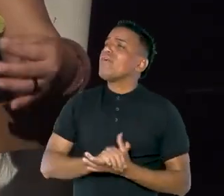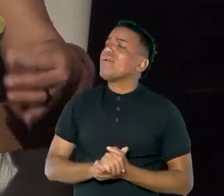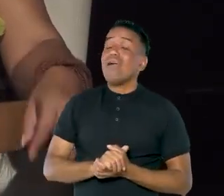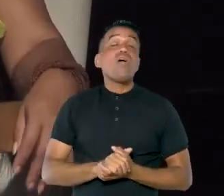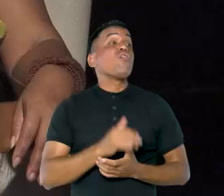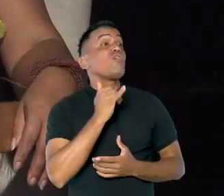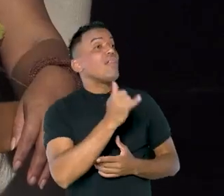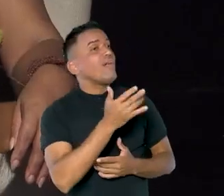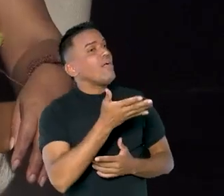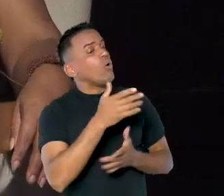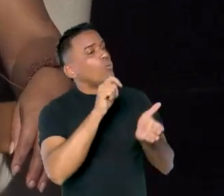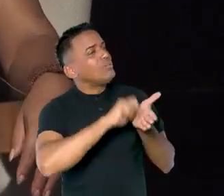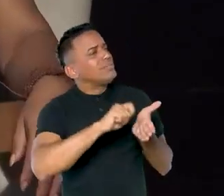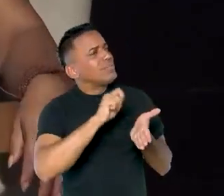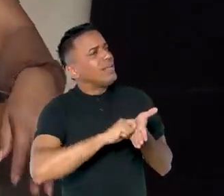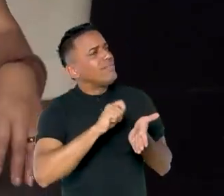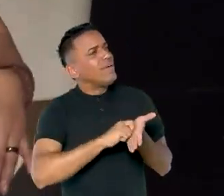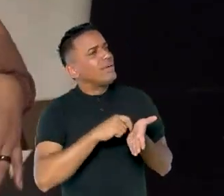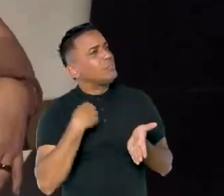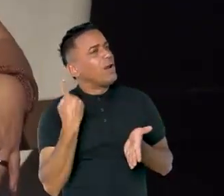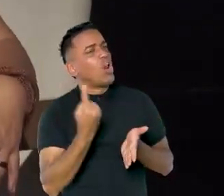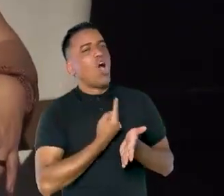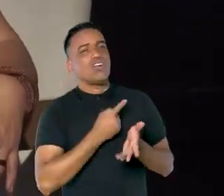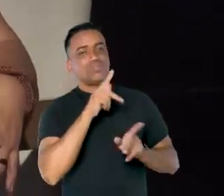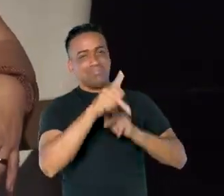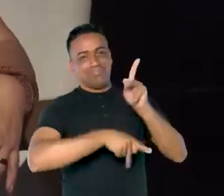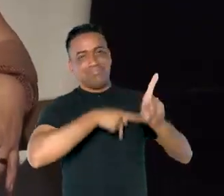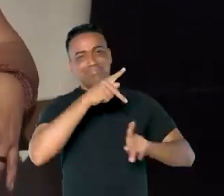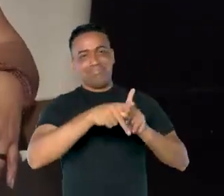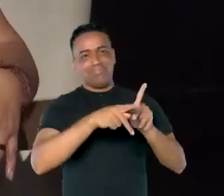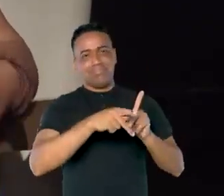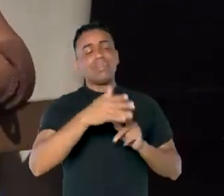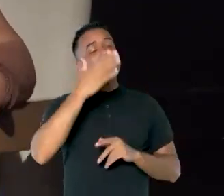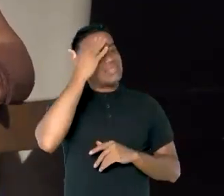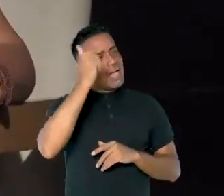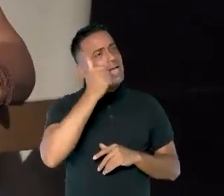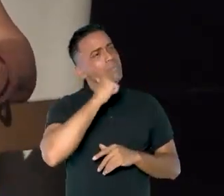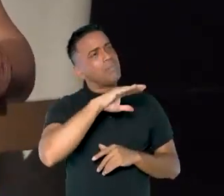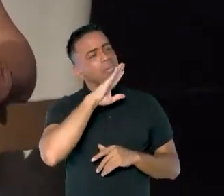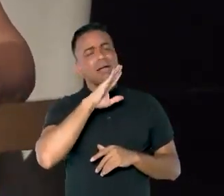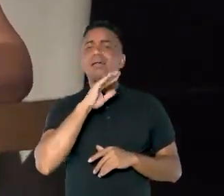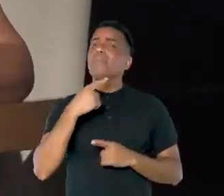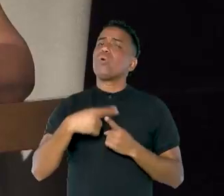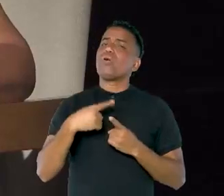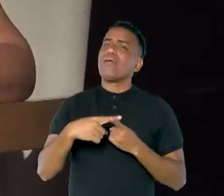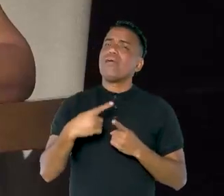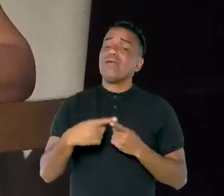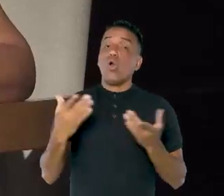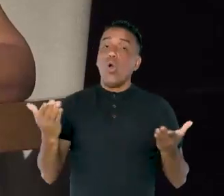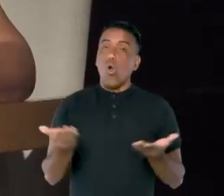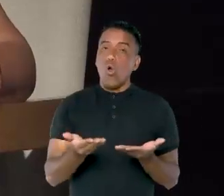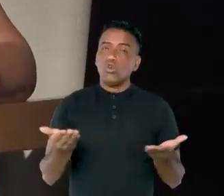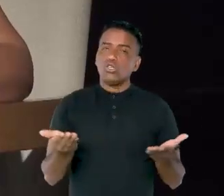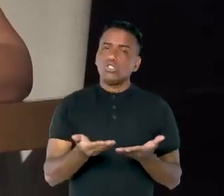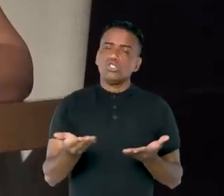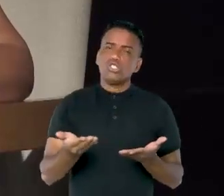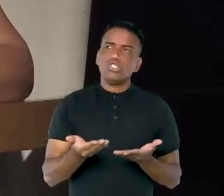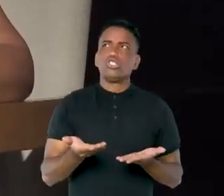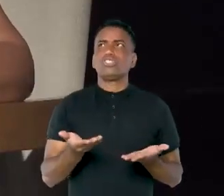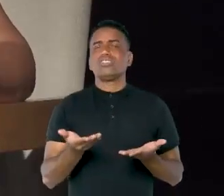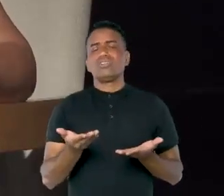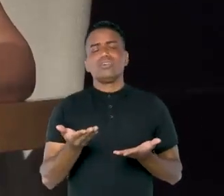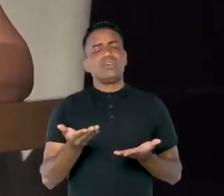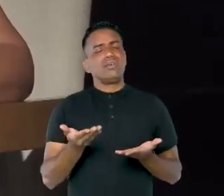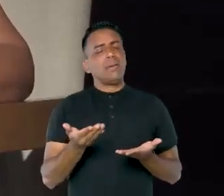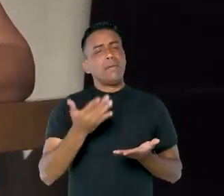falei: eu estou escrevendo para nós mesmos. Sabe por quê? Eu falei: porque hoje em dia, eu falei para